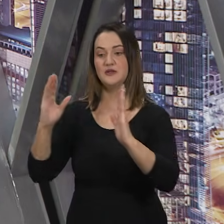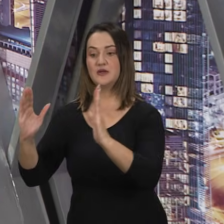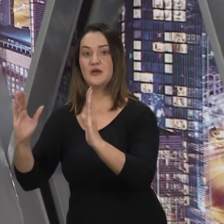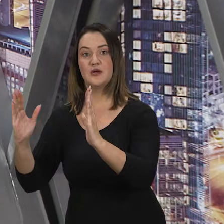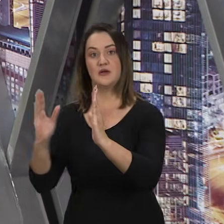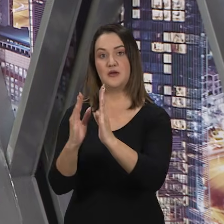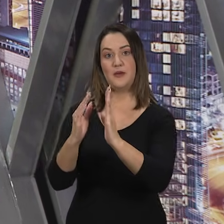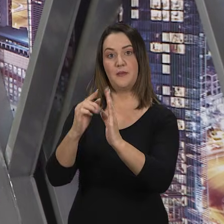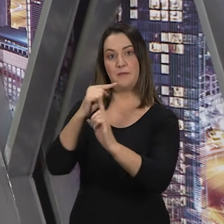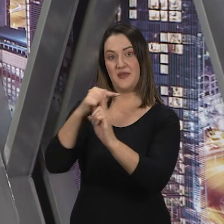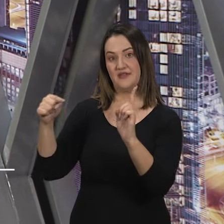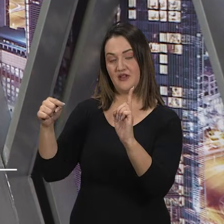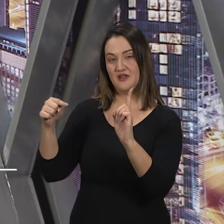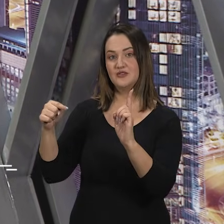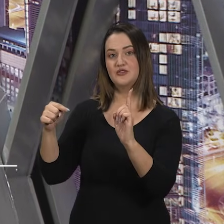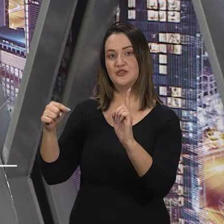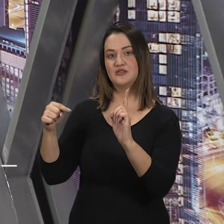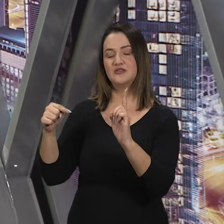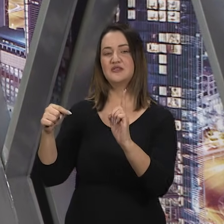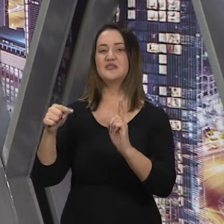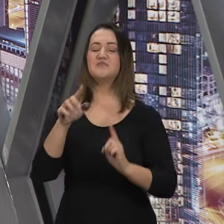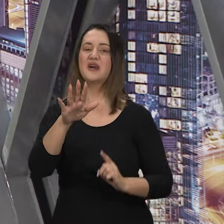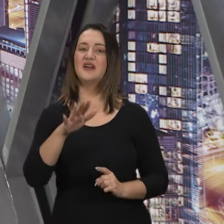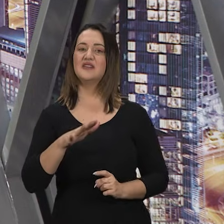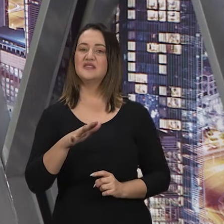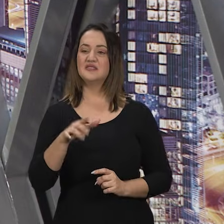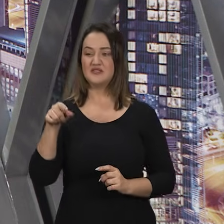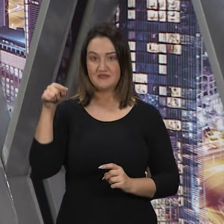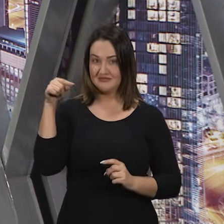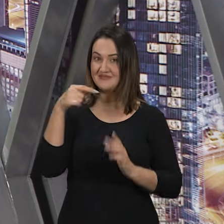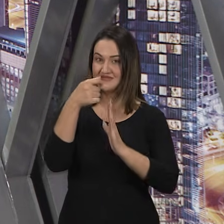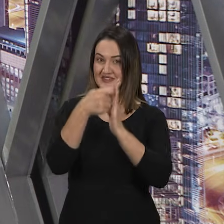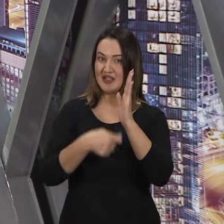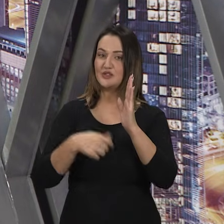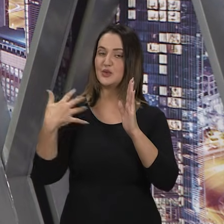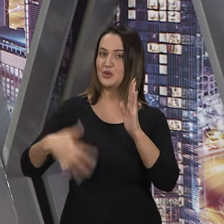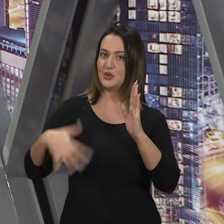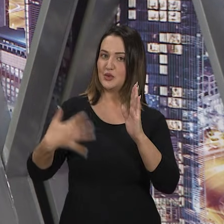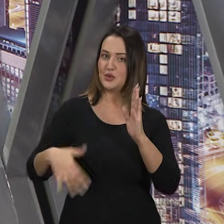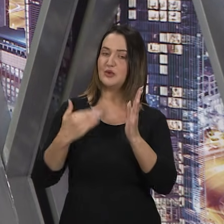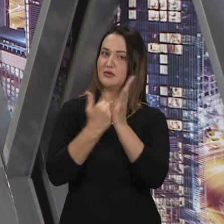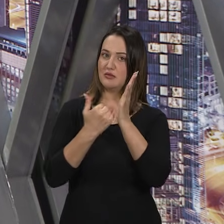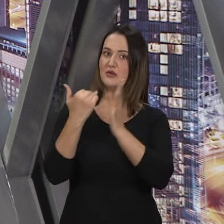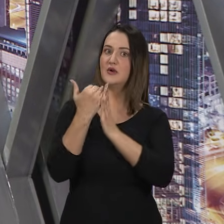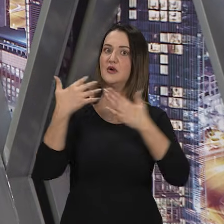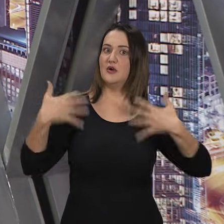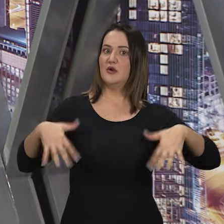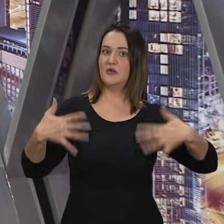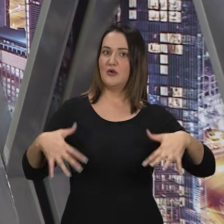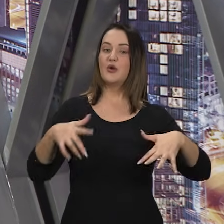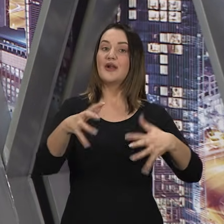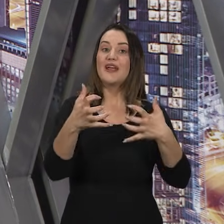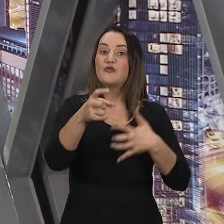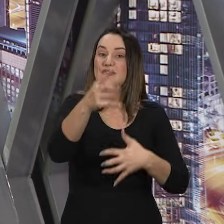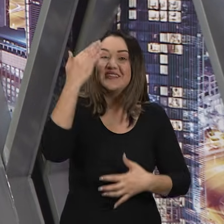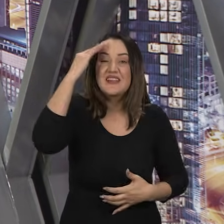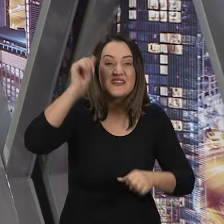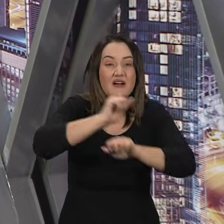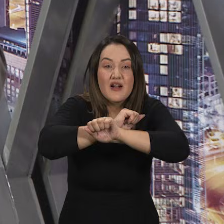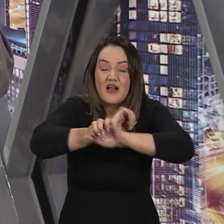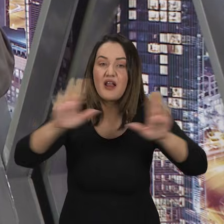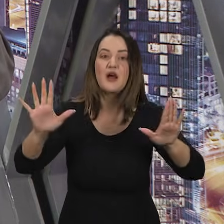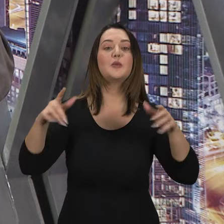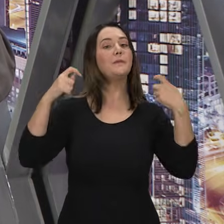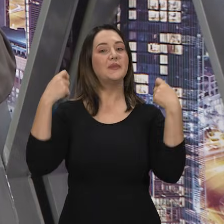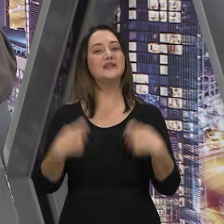Isso aqui é muito profundo. Isso aqui é extremamente significativo. Eu quero que você entenda bem, nem que eu termine o programa com